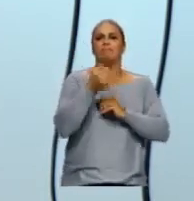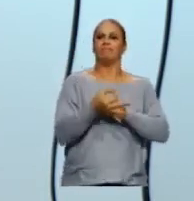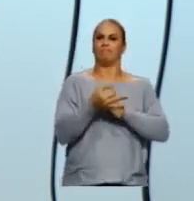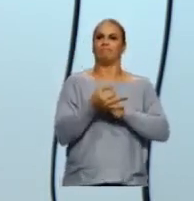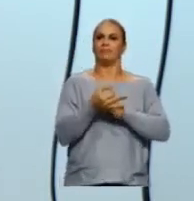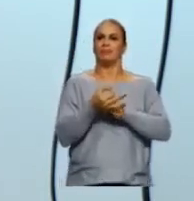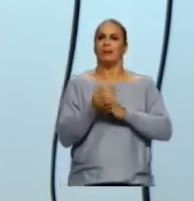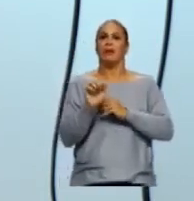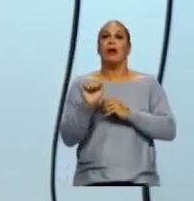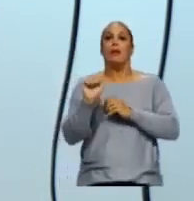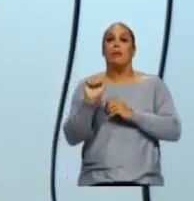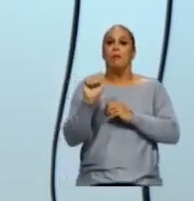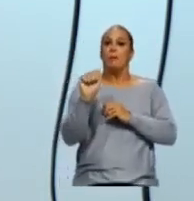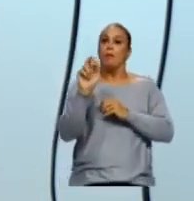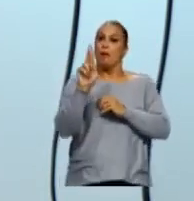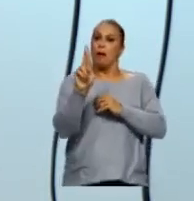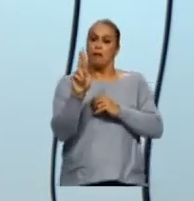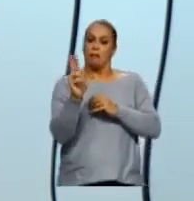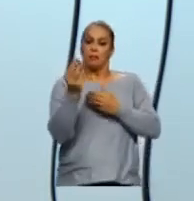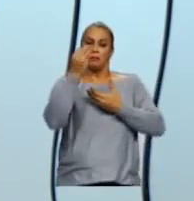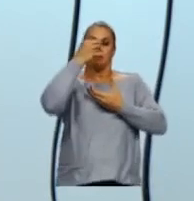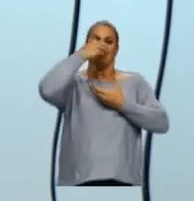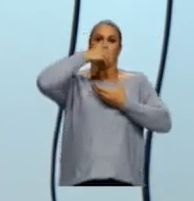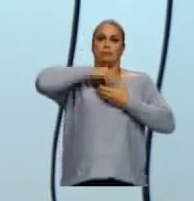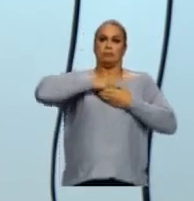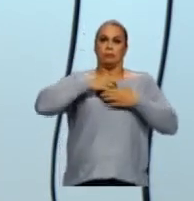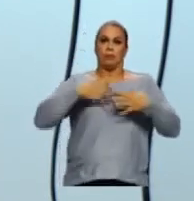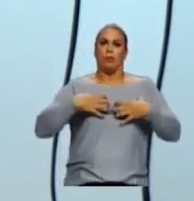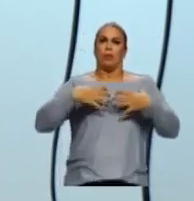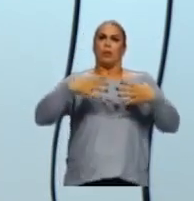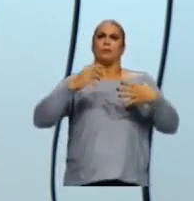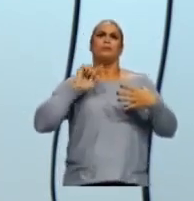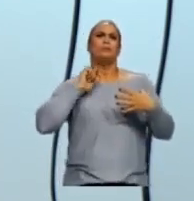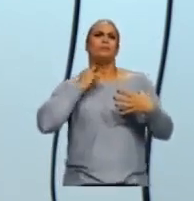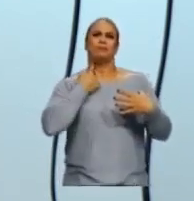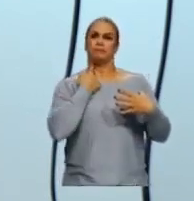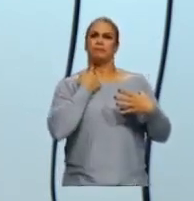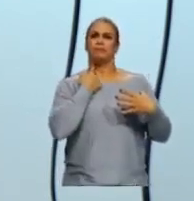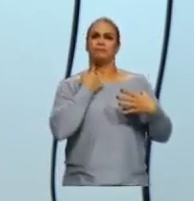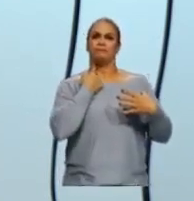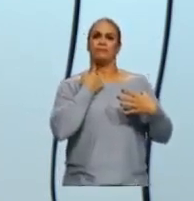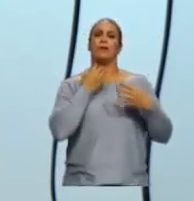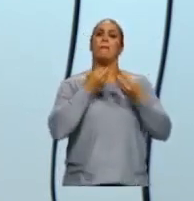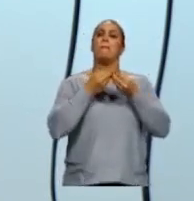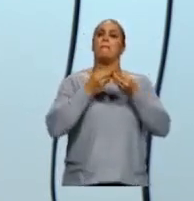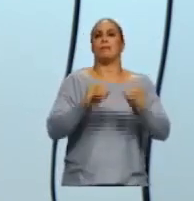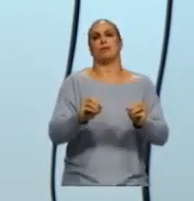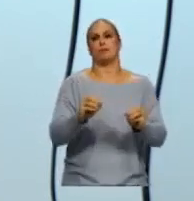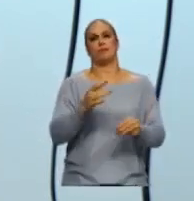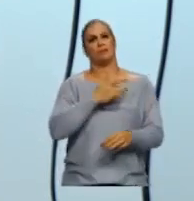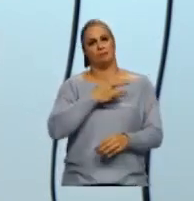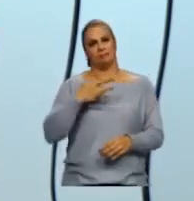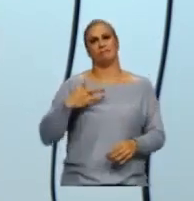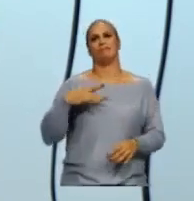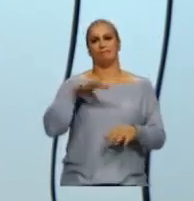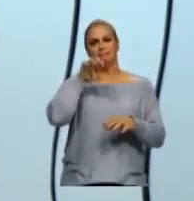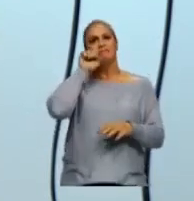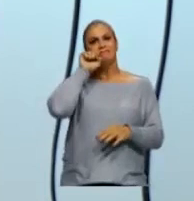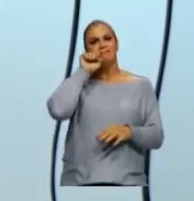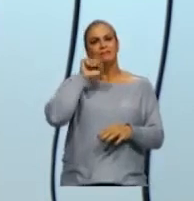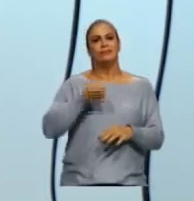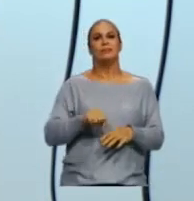seu pulmão um ar com impurezas e isso vai comprometer a sua saúde respiratória. Por